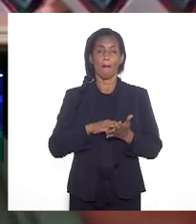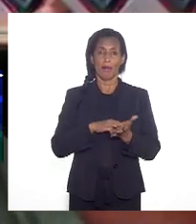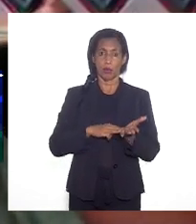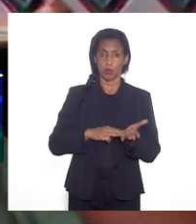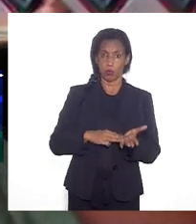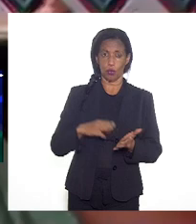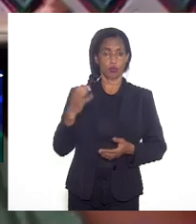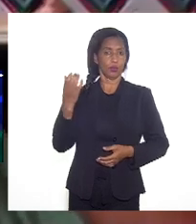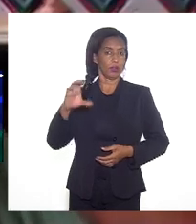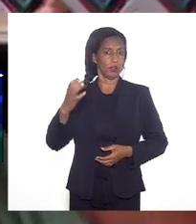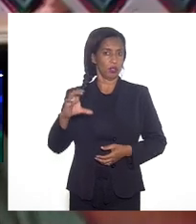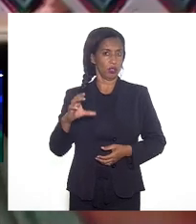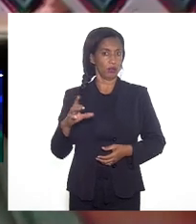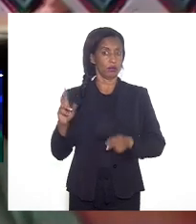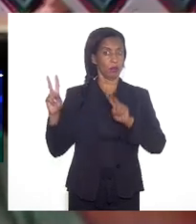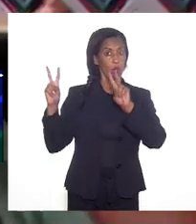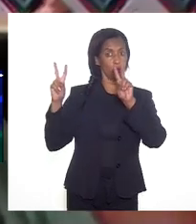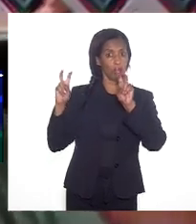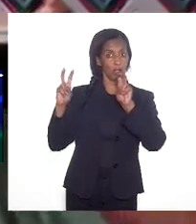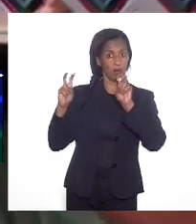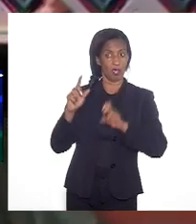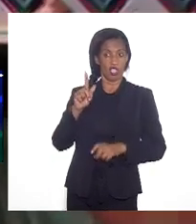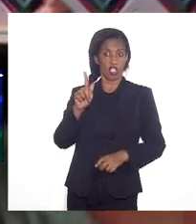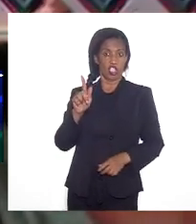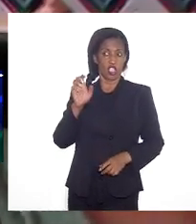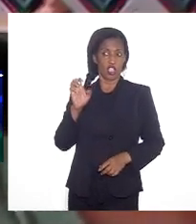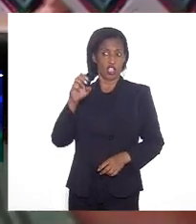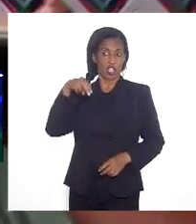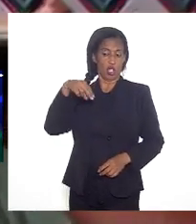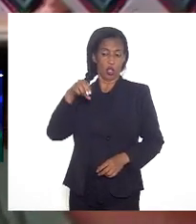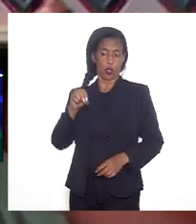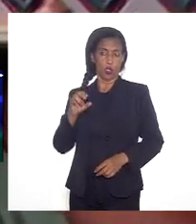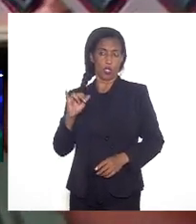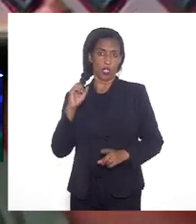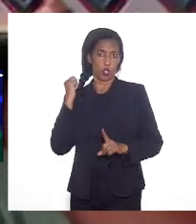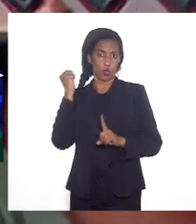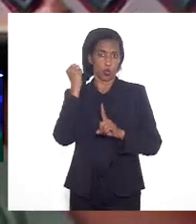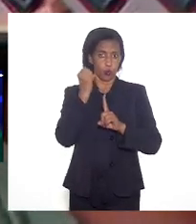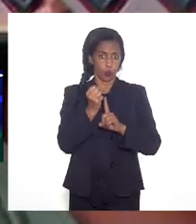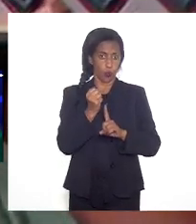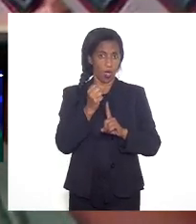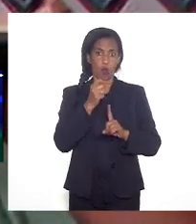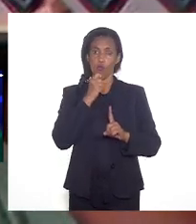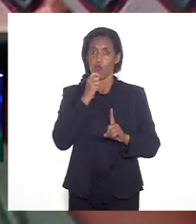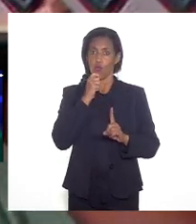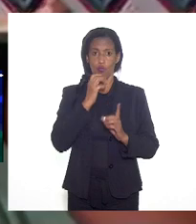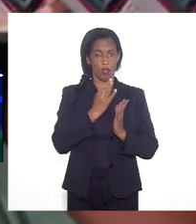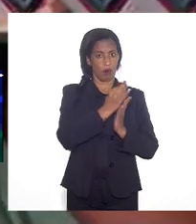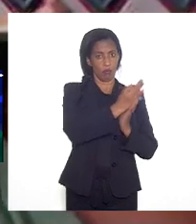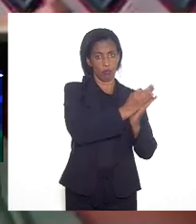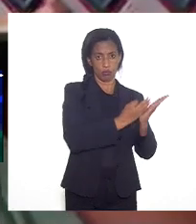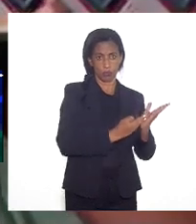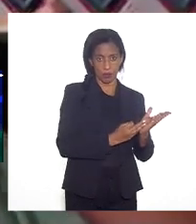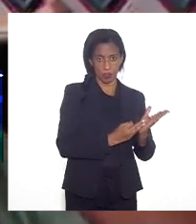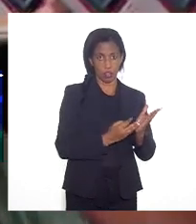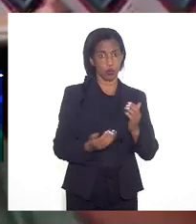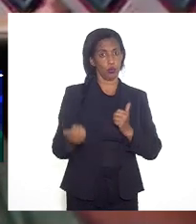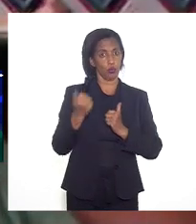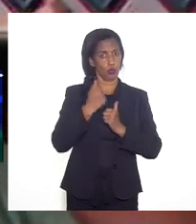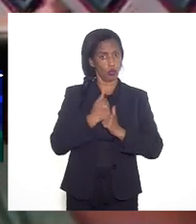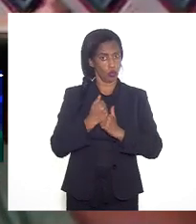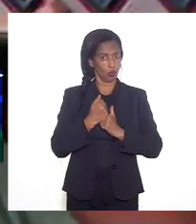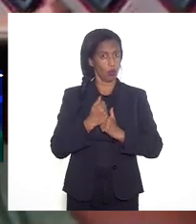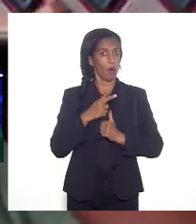científico, né? Inclusive o termo genocídio, que não consta mais da redação do substitutivo, mas é um